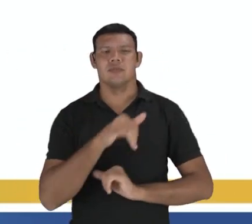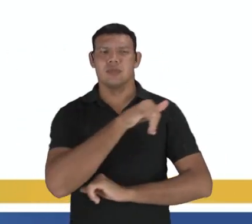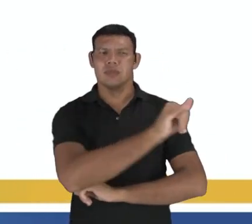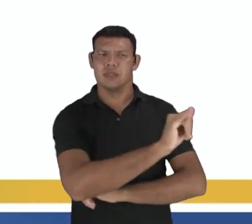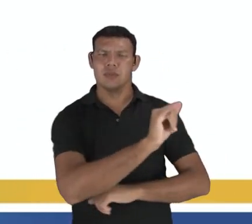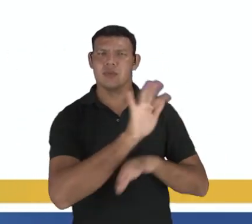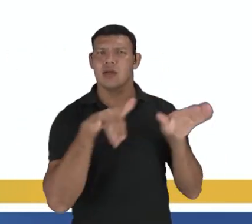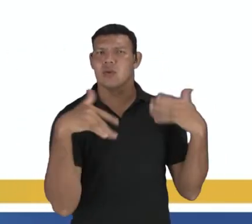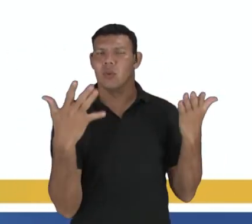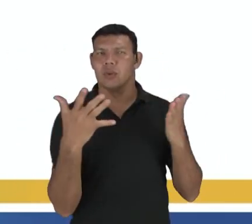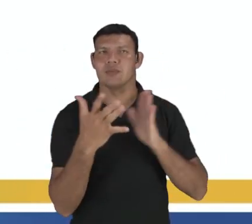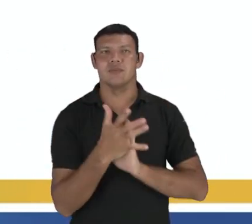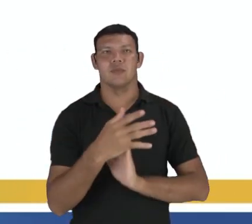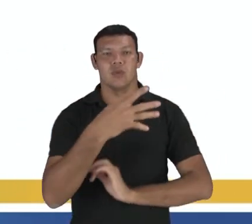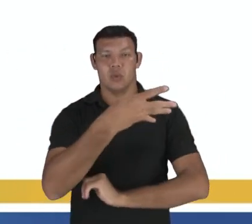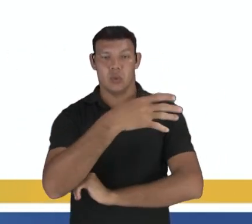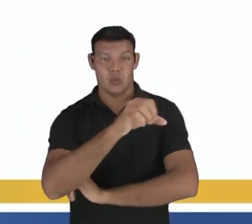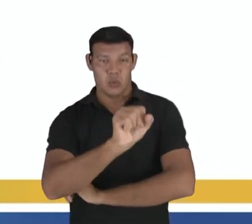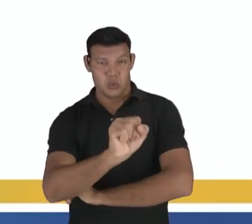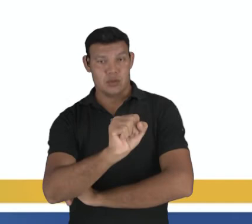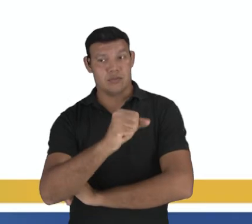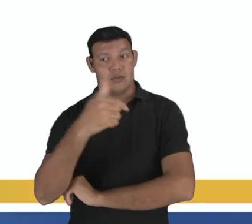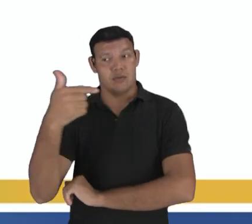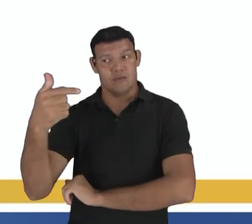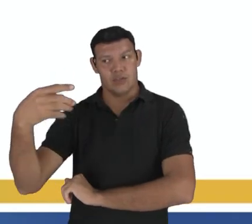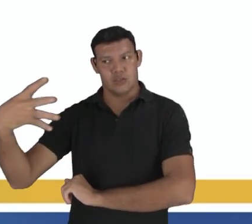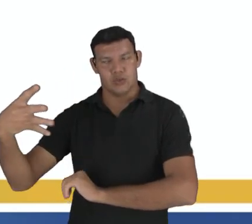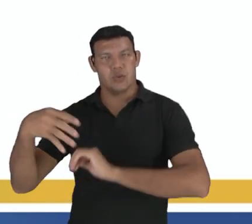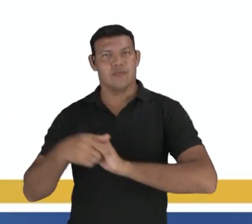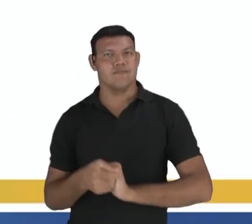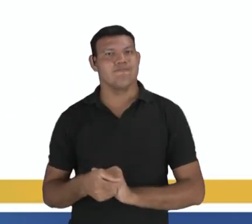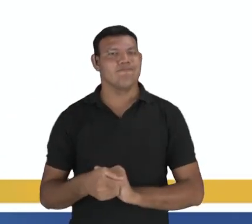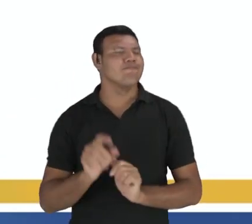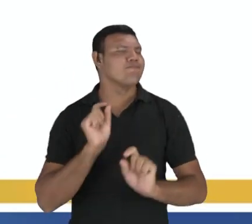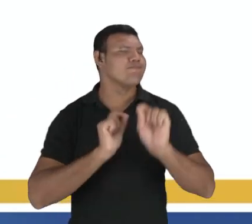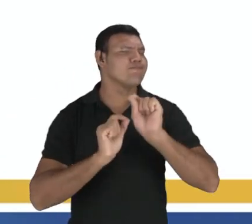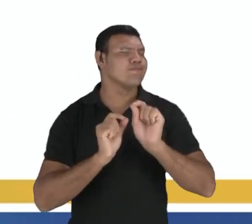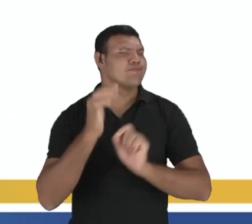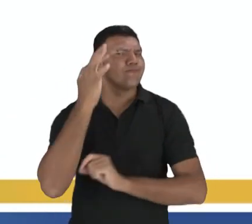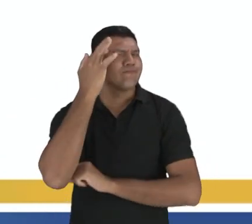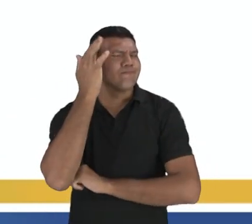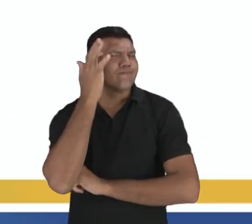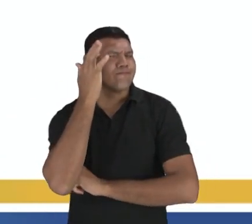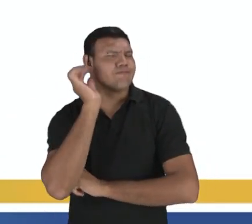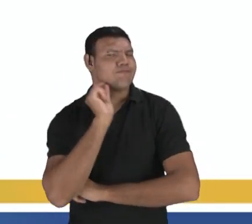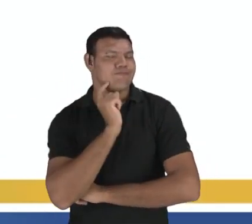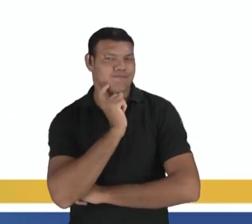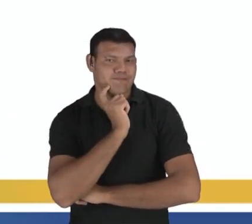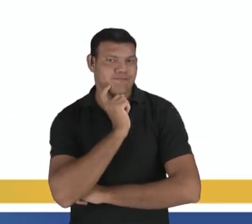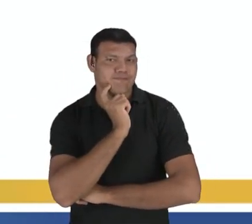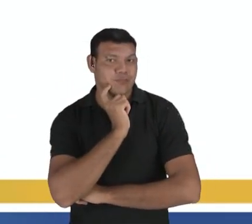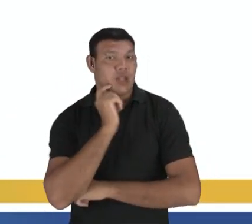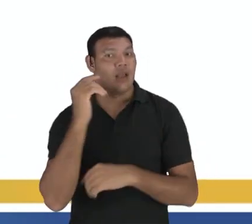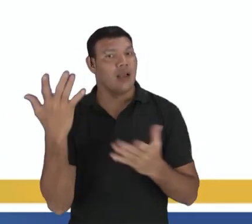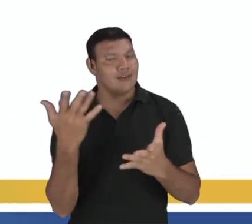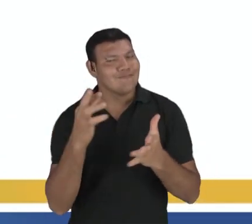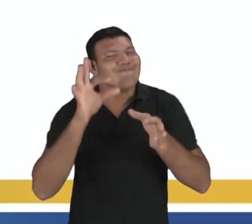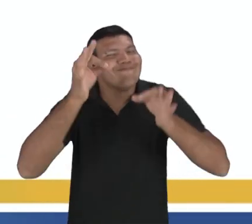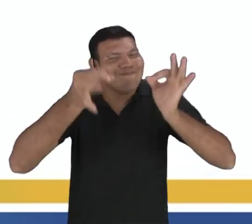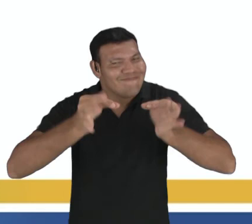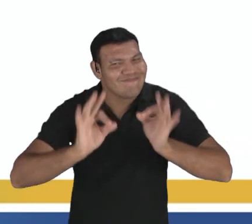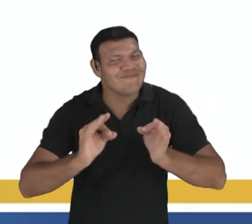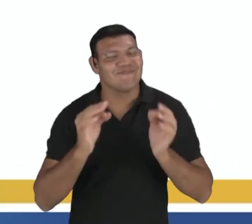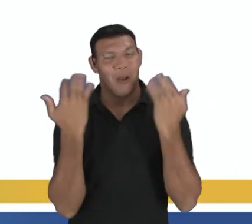Y? Nós temos o 48 e o 24. O que vocês acham? Bem, gente, vocês